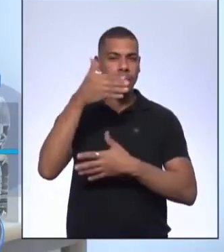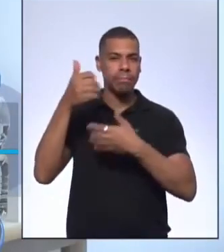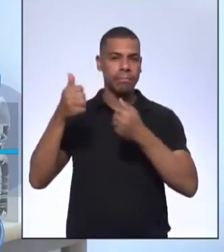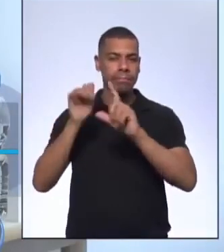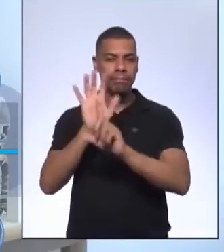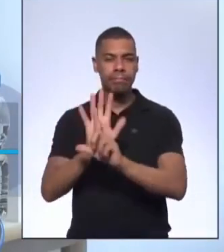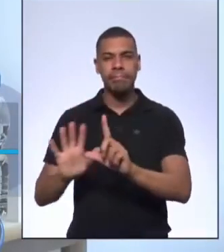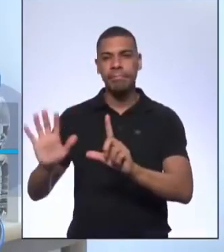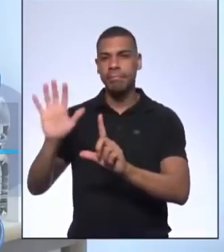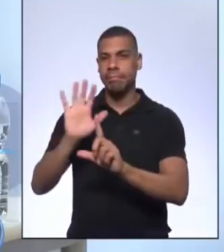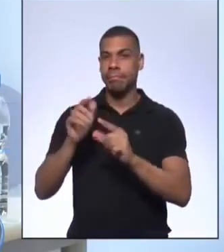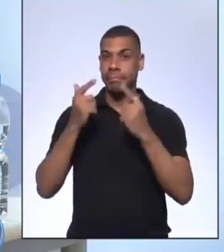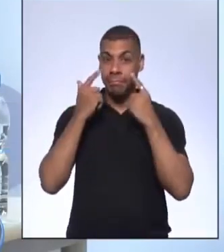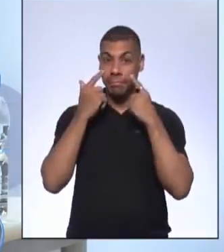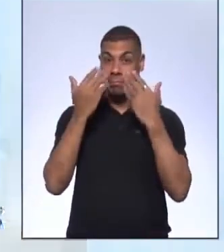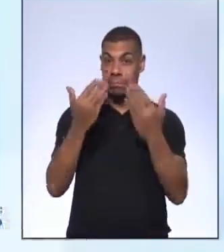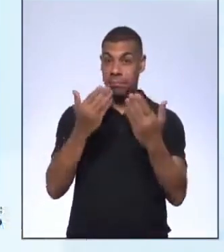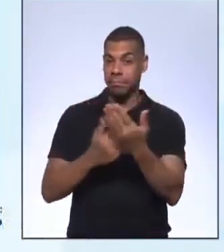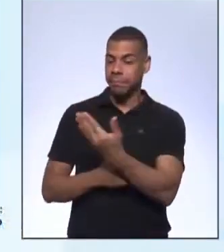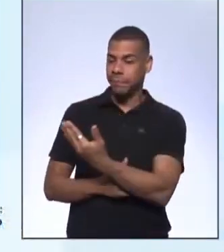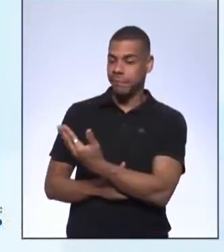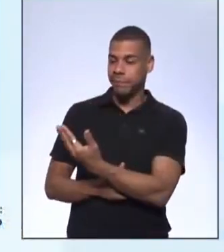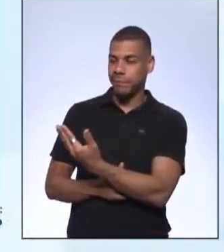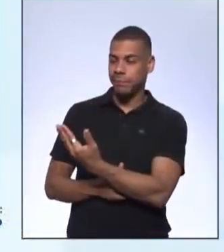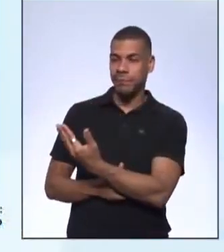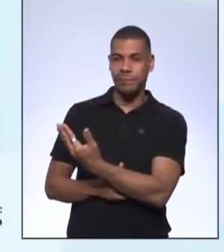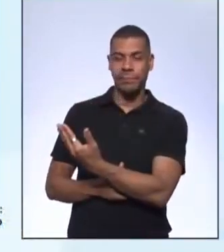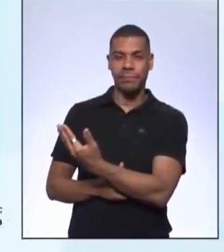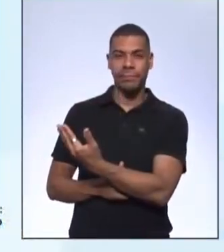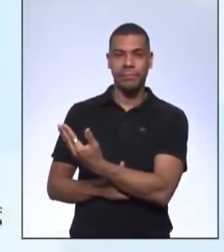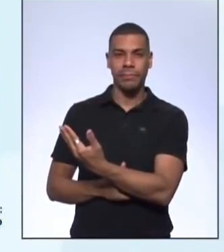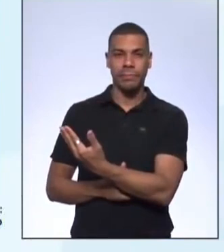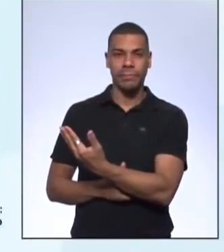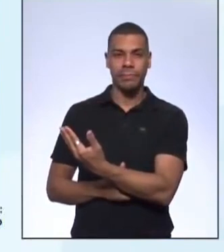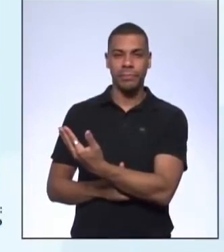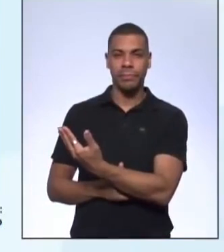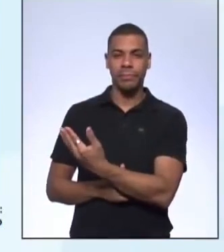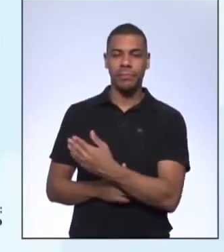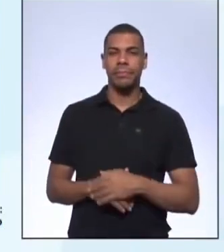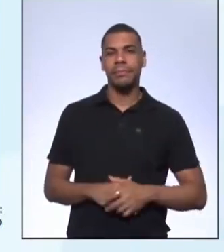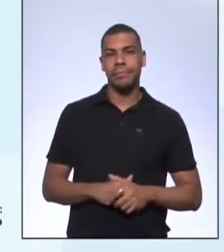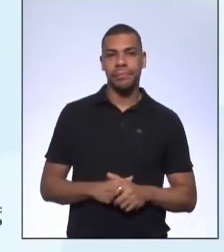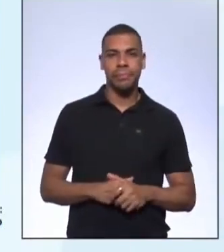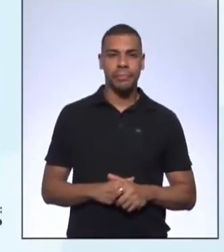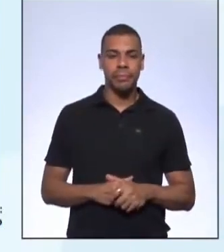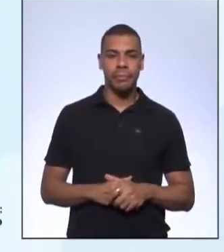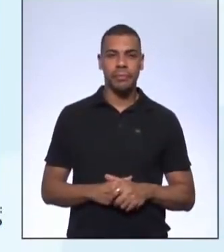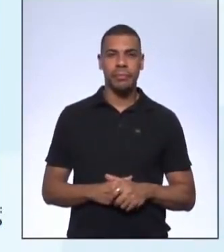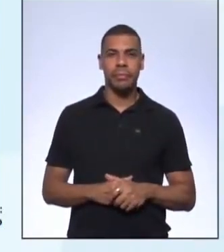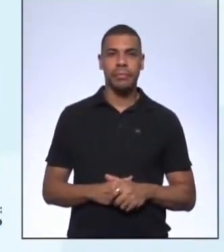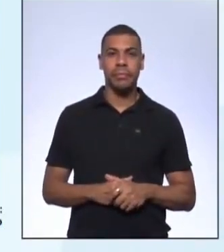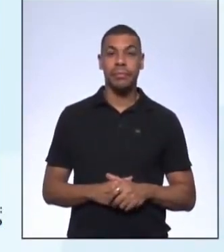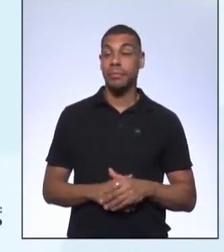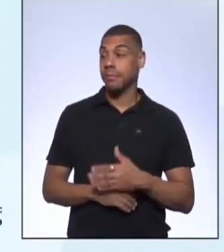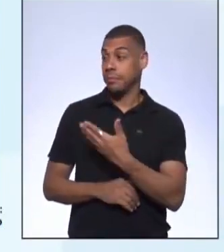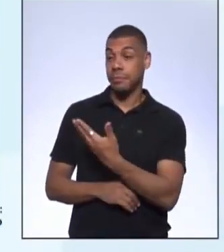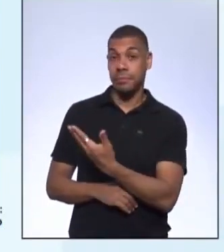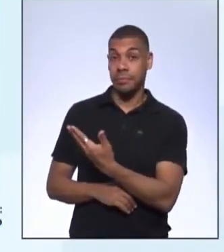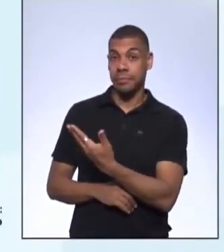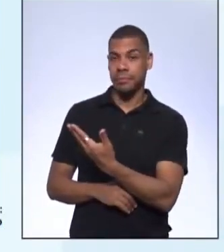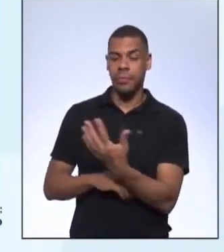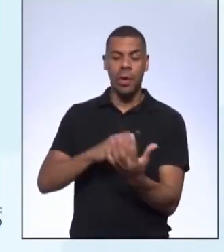gente gostaria de projetar para vocês. Então, acompanhem conosco na tela. Nós temos aí, então, um mapa. A gente vai começar com